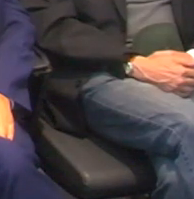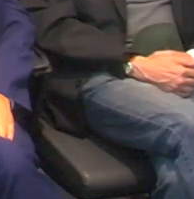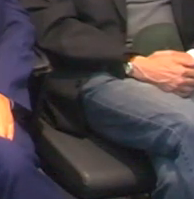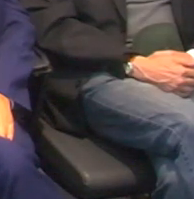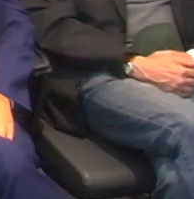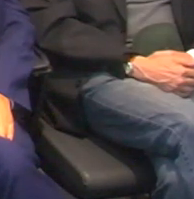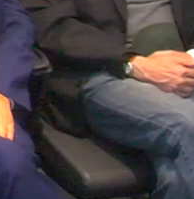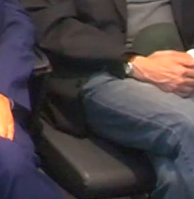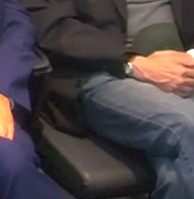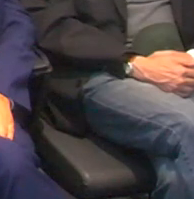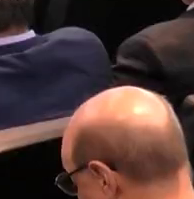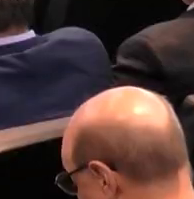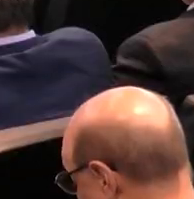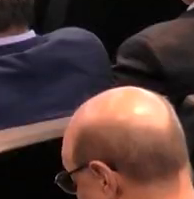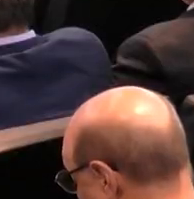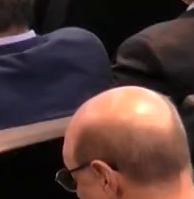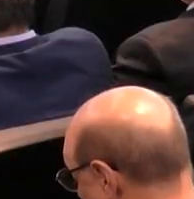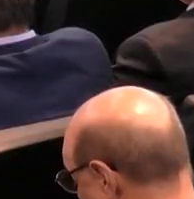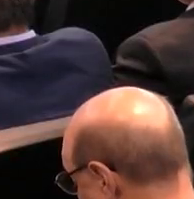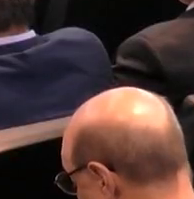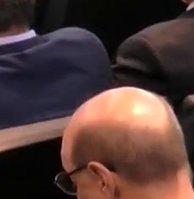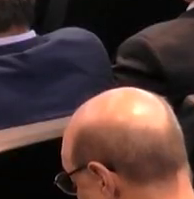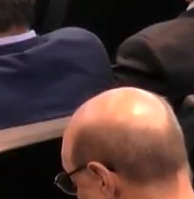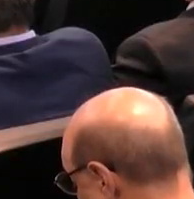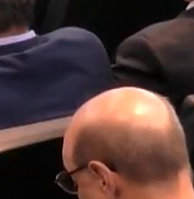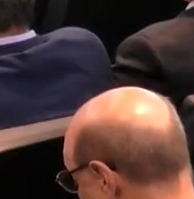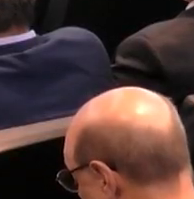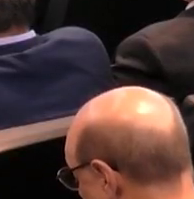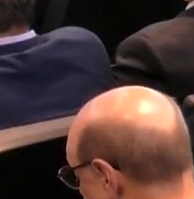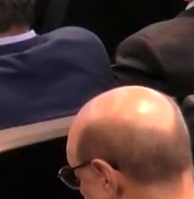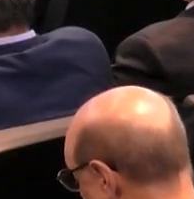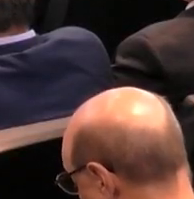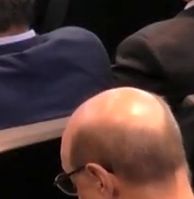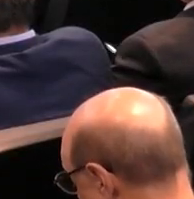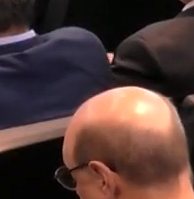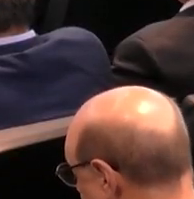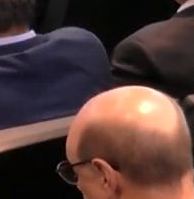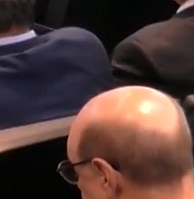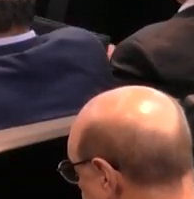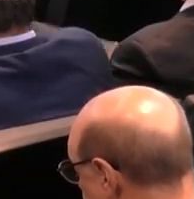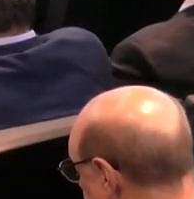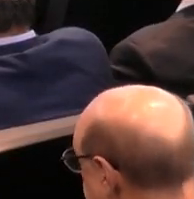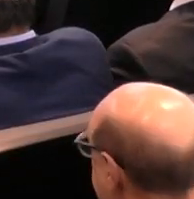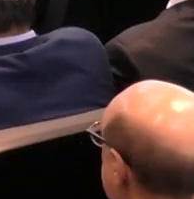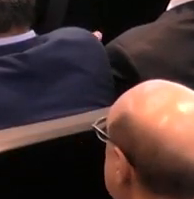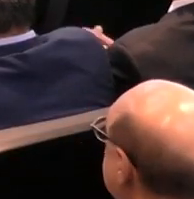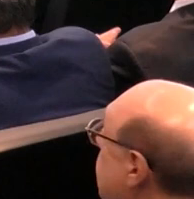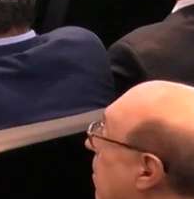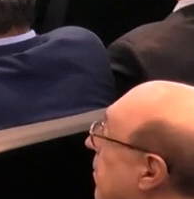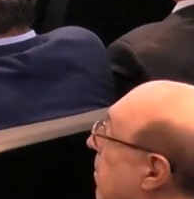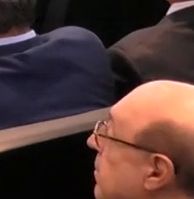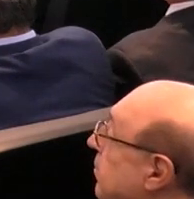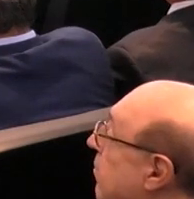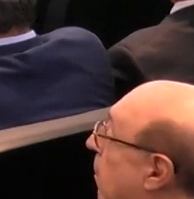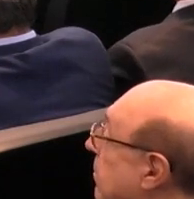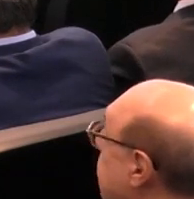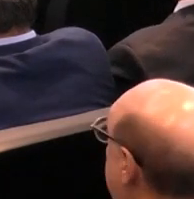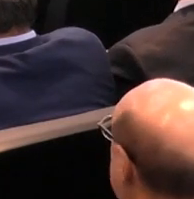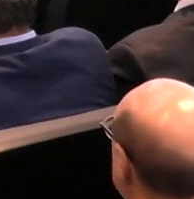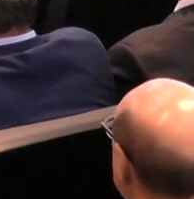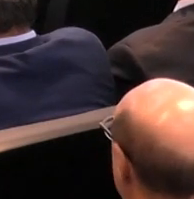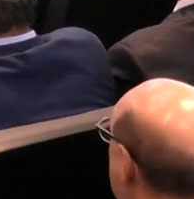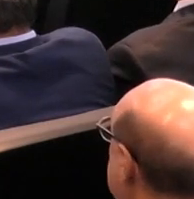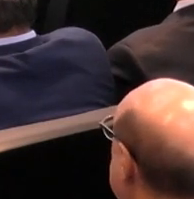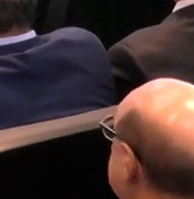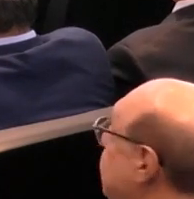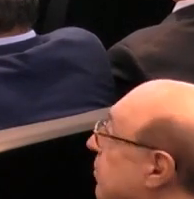possa iniciar os trabalhos eh Muito obrigado bom dia a todos e todas um um cumprimento especial deputada Marta